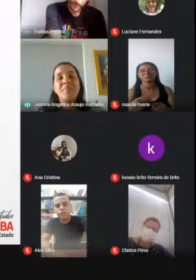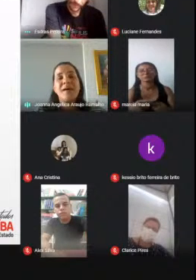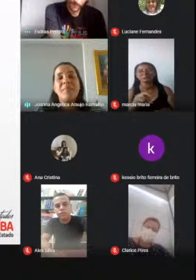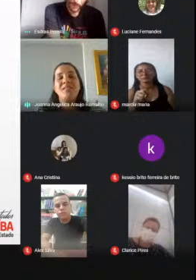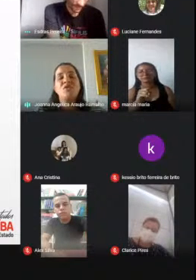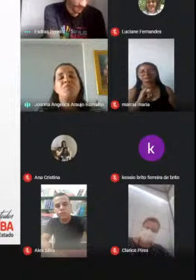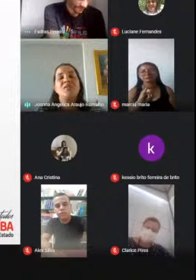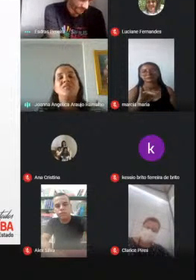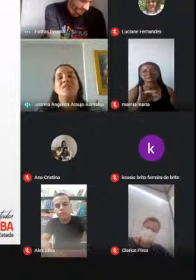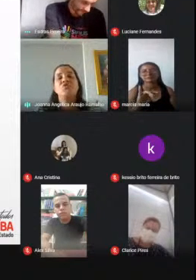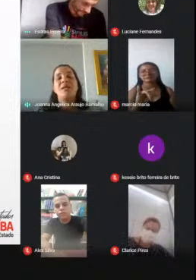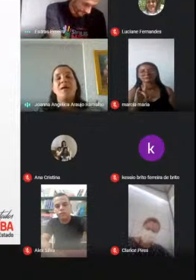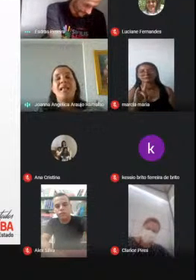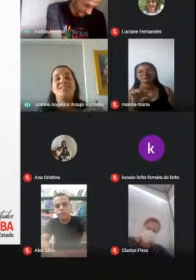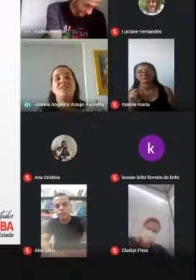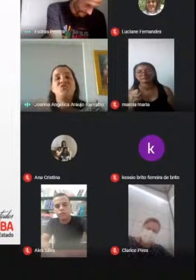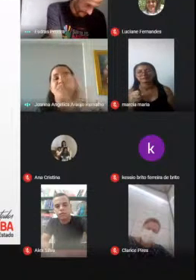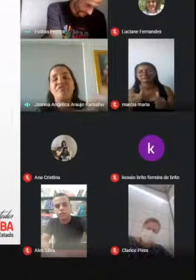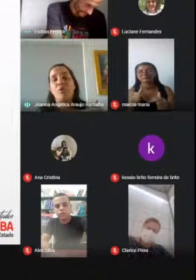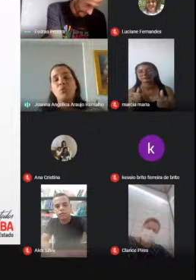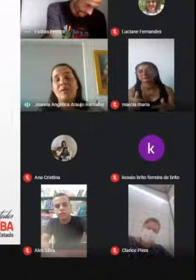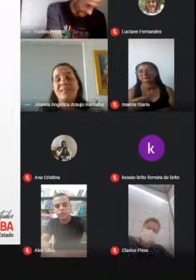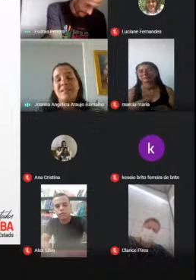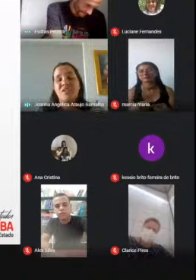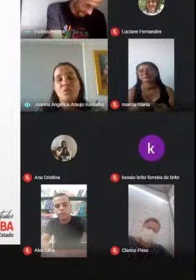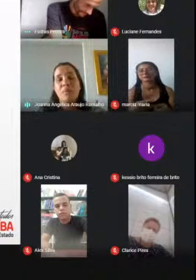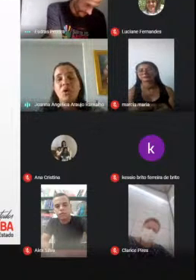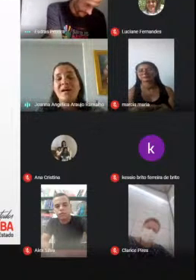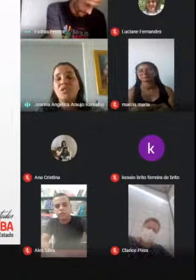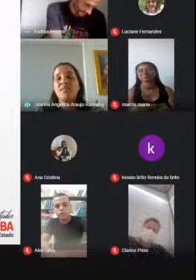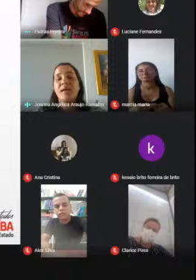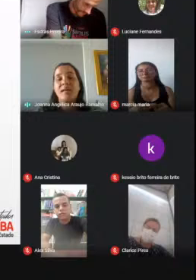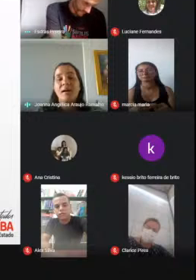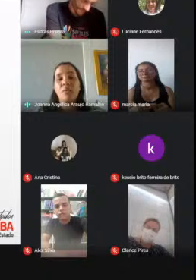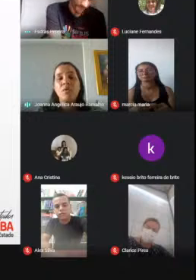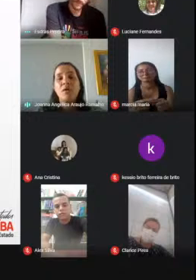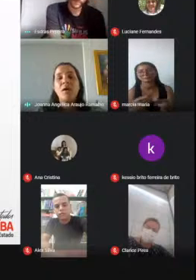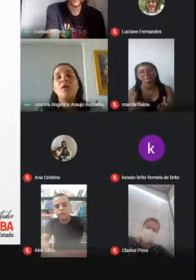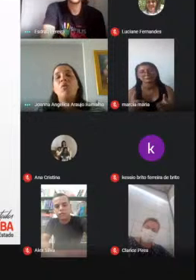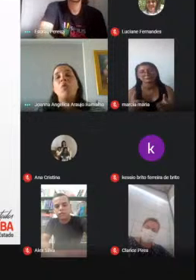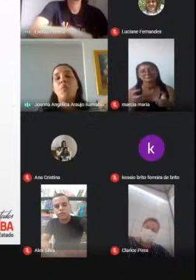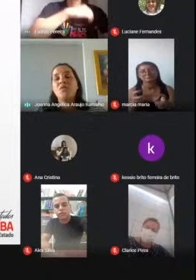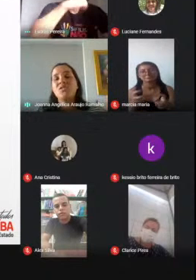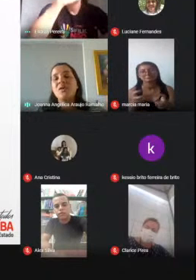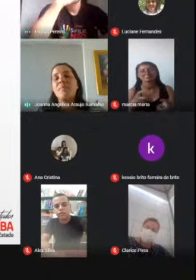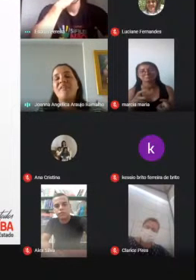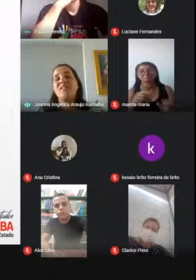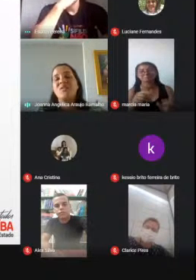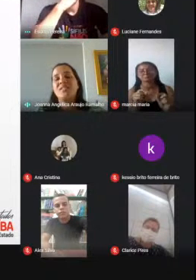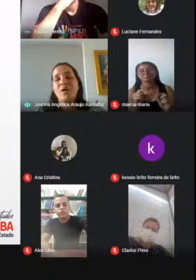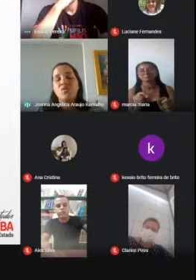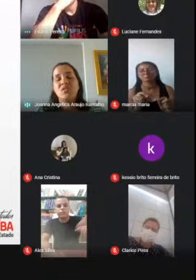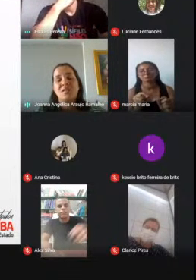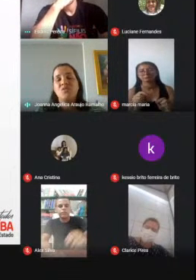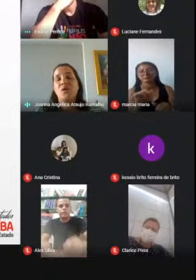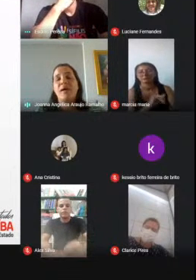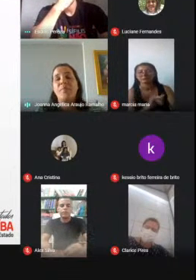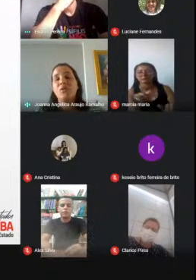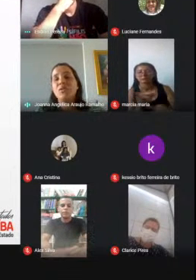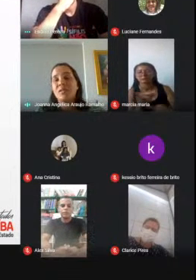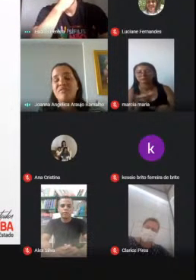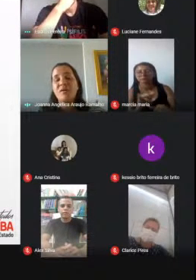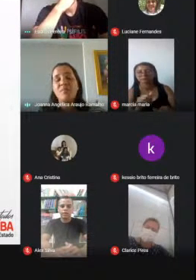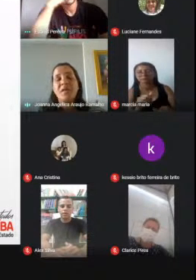Então, rapidamente, nós precisamos trabalhar a sífilis através de uma abordagem integral, com promoção e prevenção em saúde